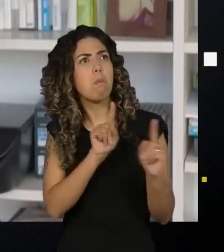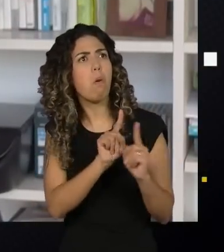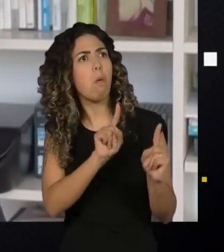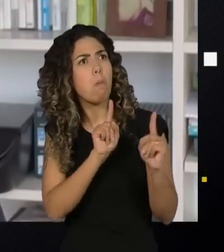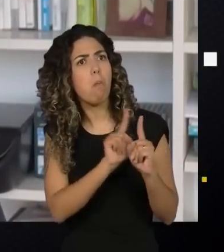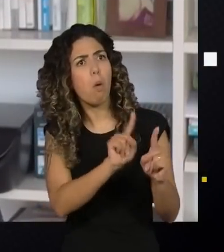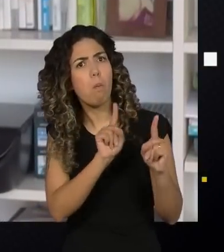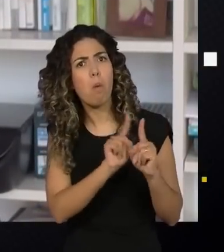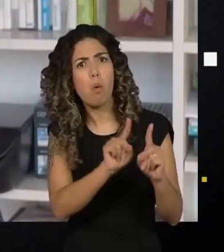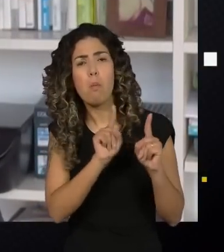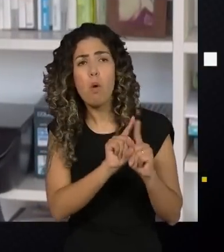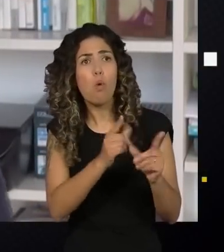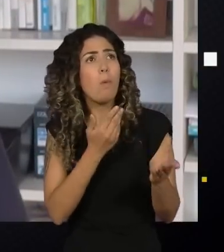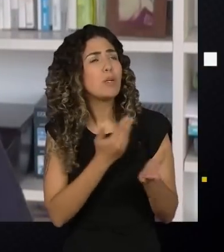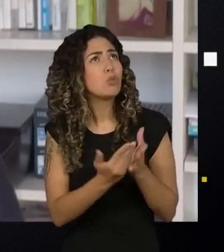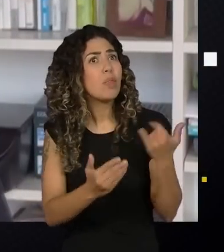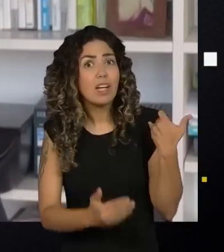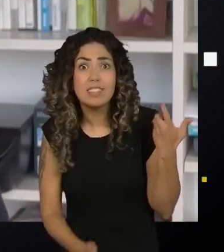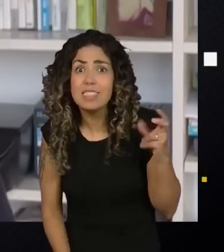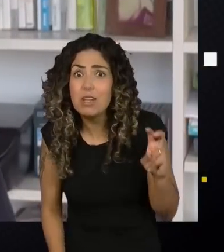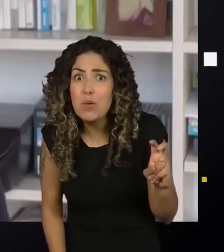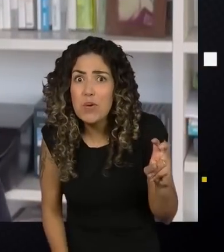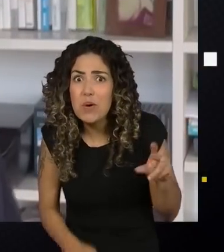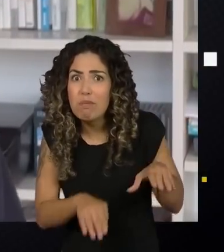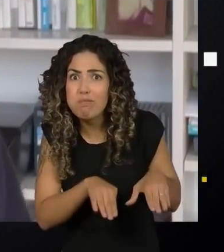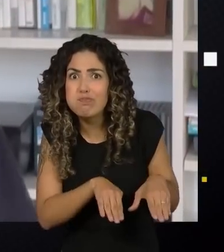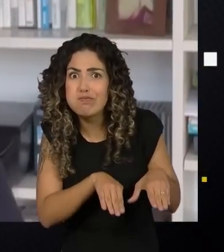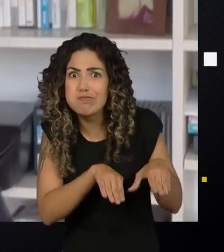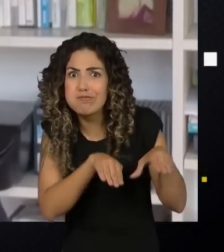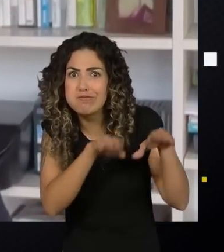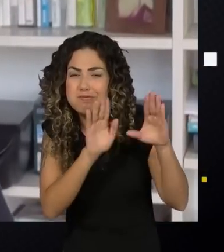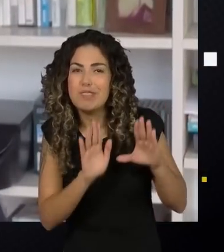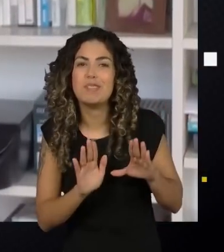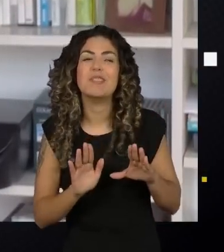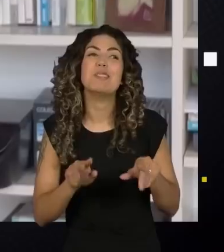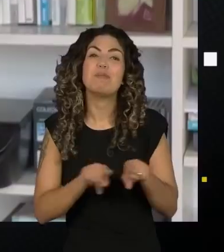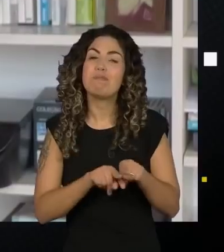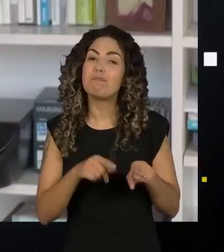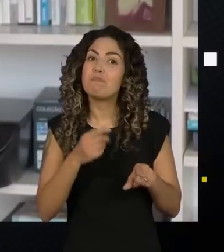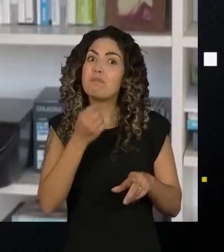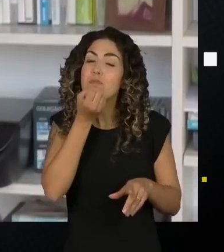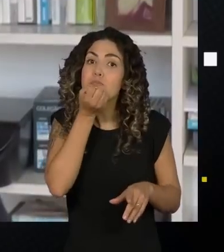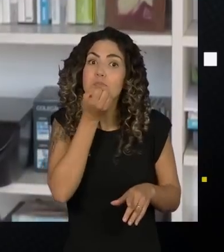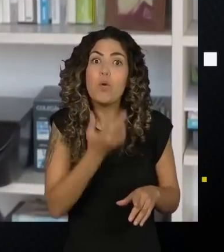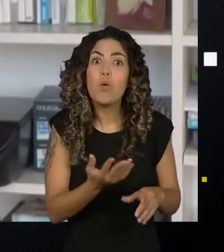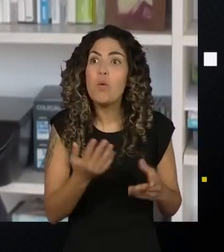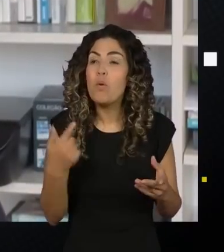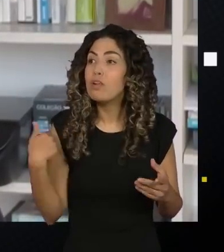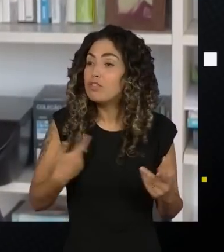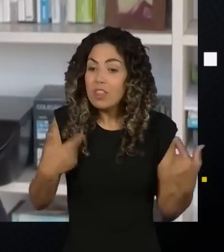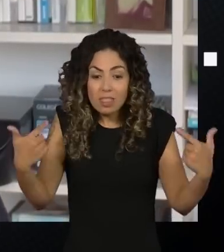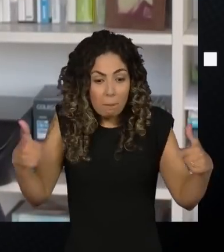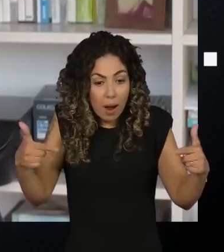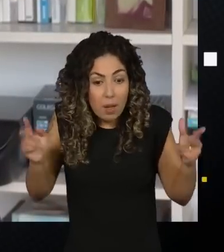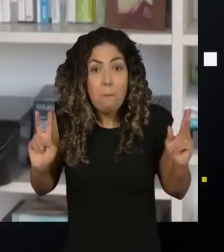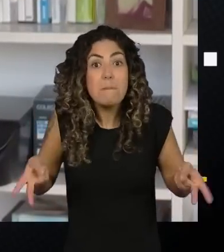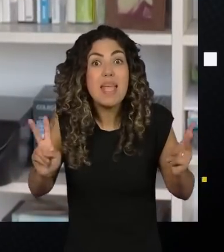anos. E ainda temos a alegria de escolher, por amor, a mesma e a melhor profissão do